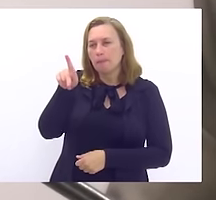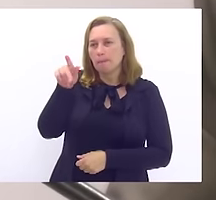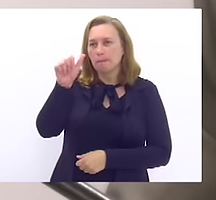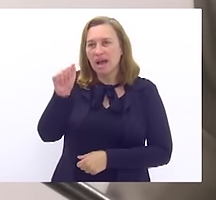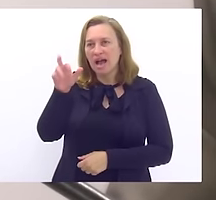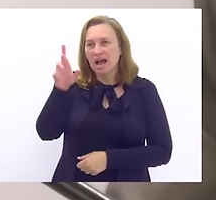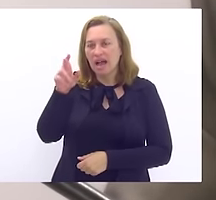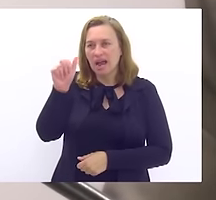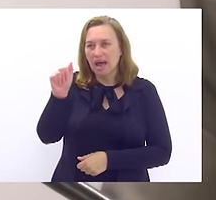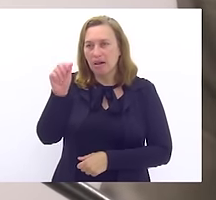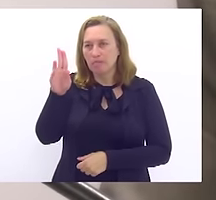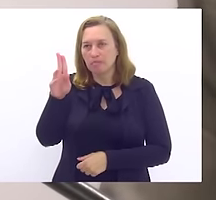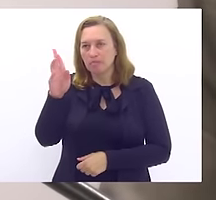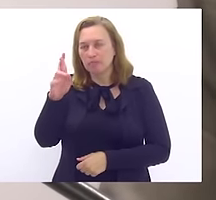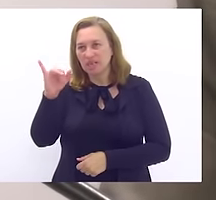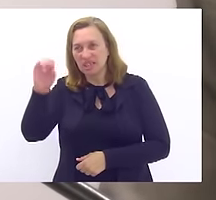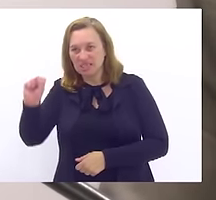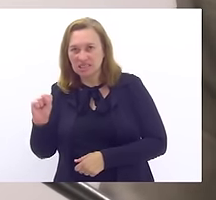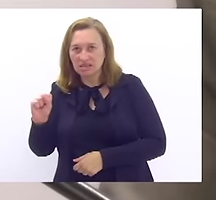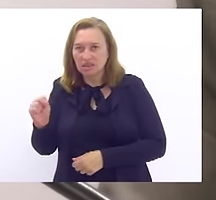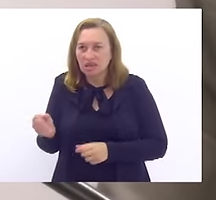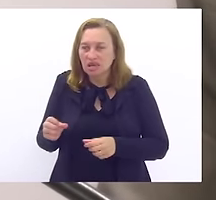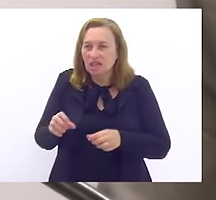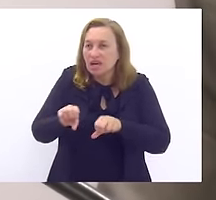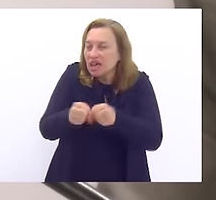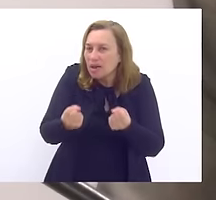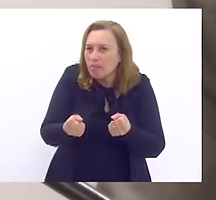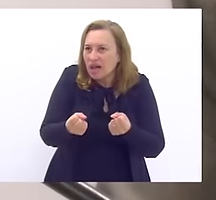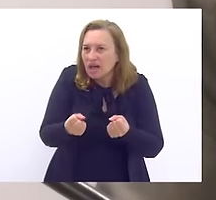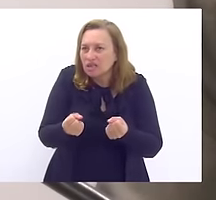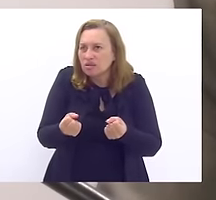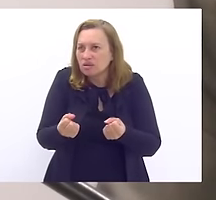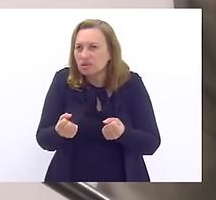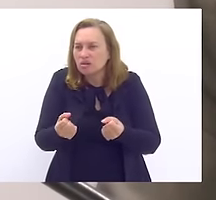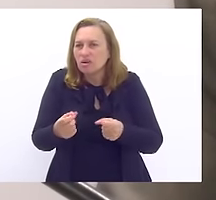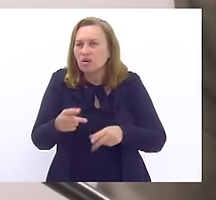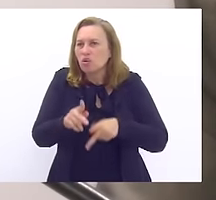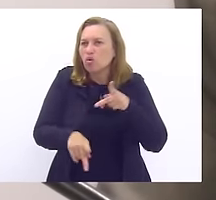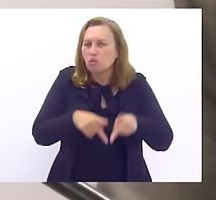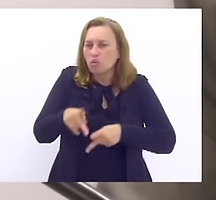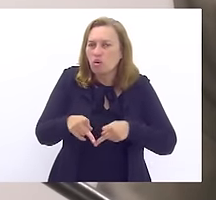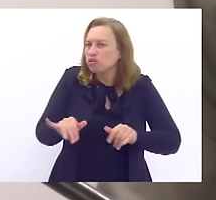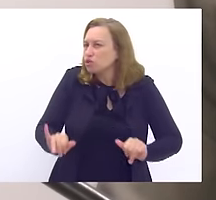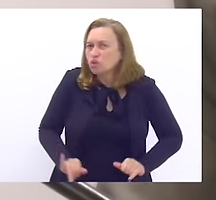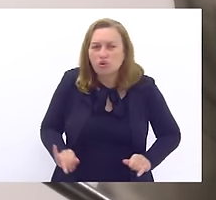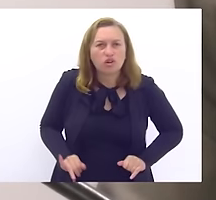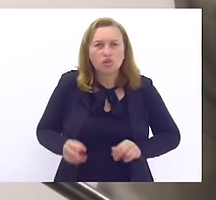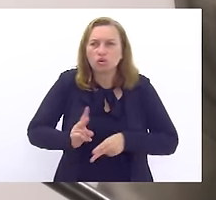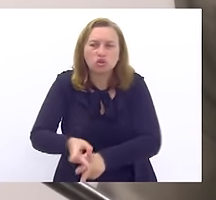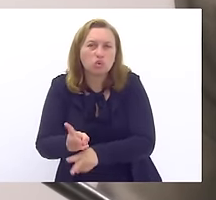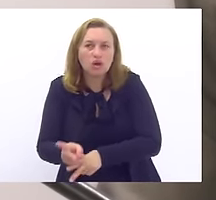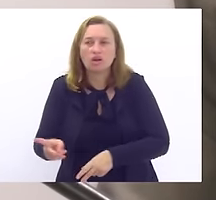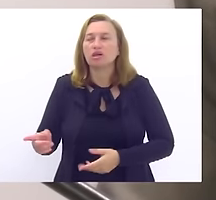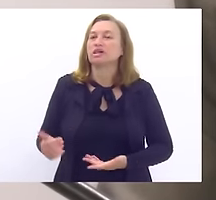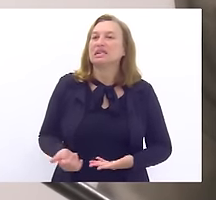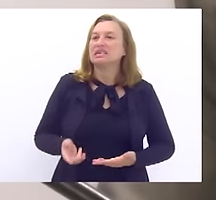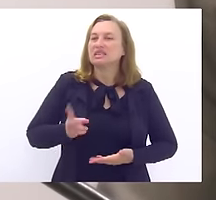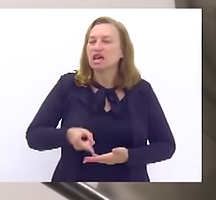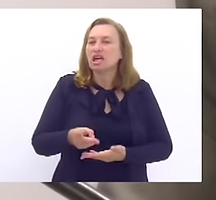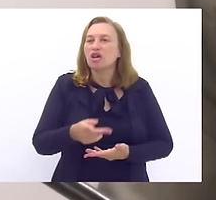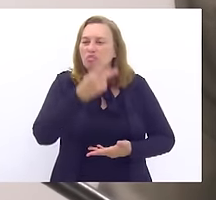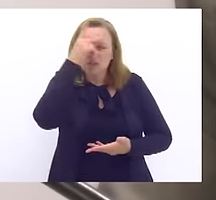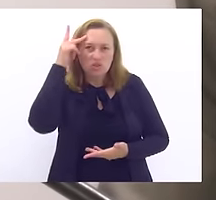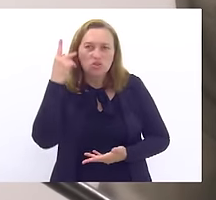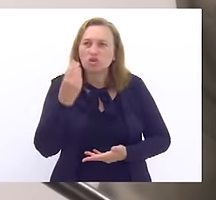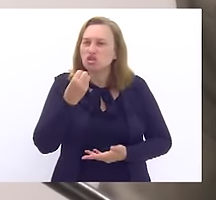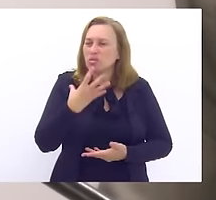mais de 50% dos meus careca licenciamento mas encontra a partir se vê a população toda hora sofrendo toda hora pessoas cidadão